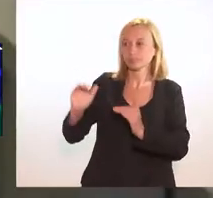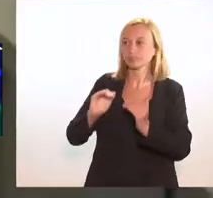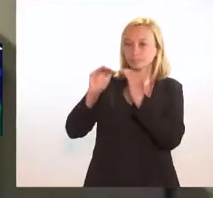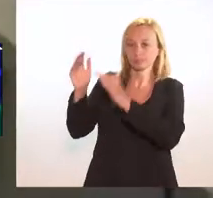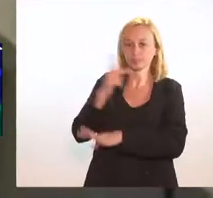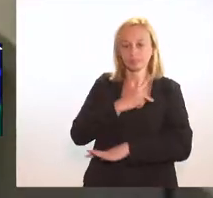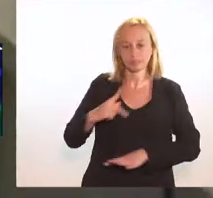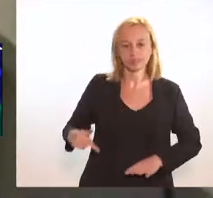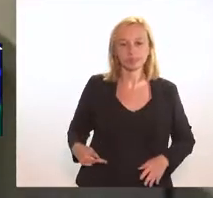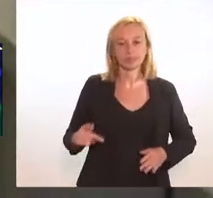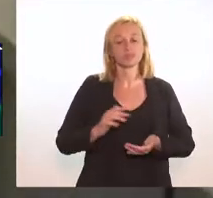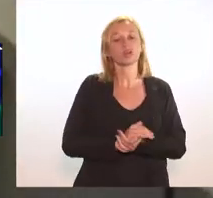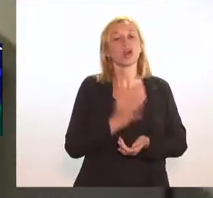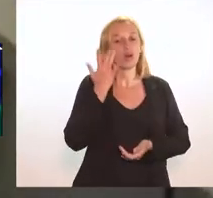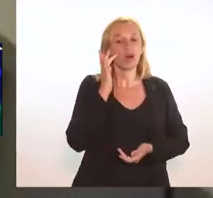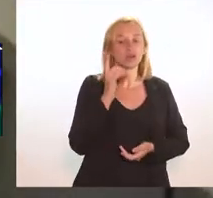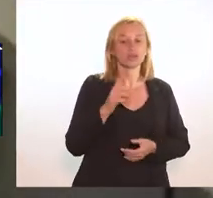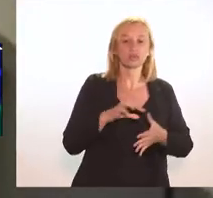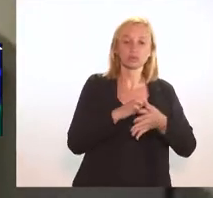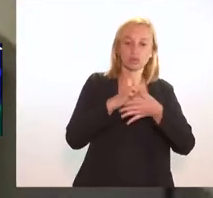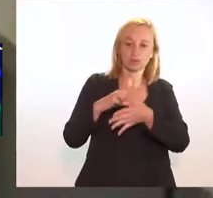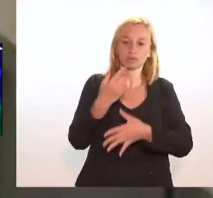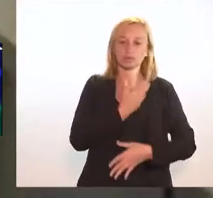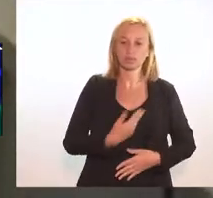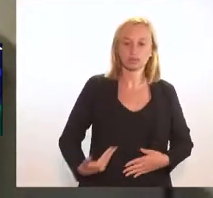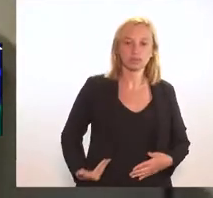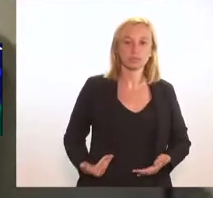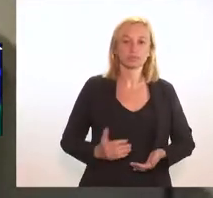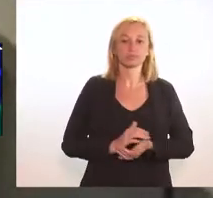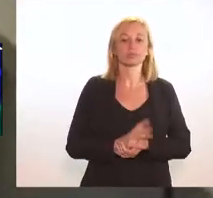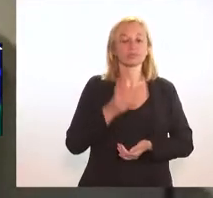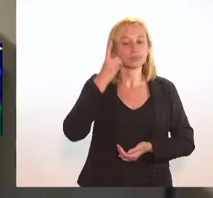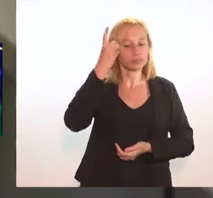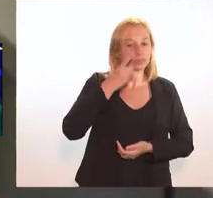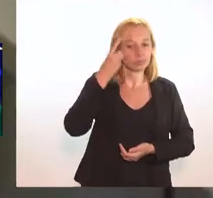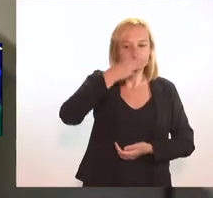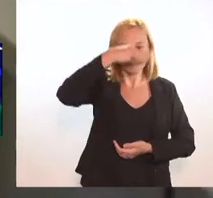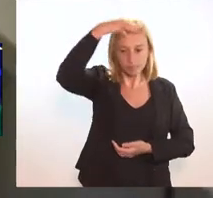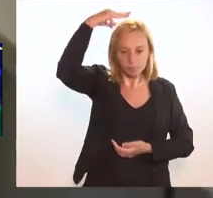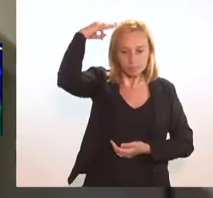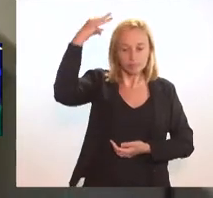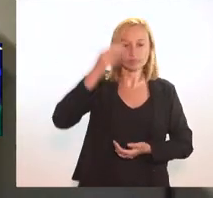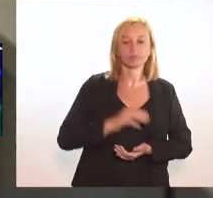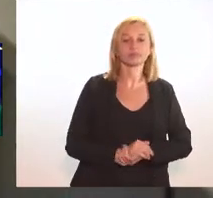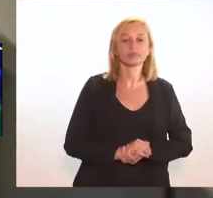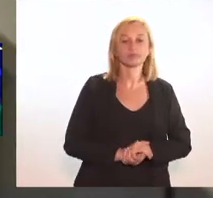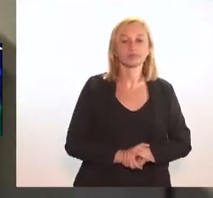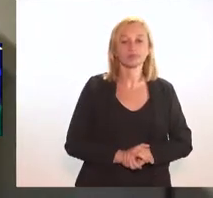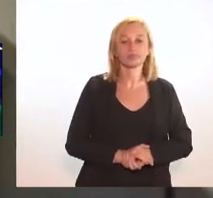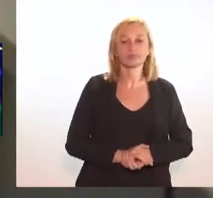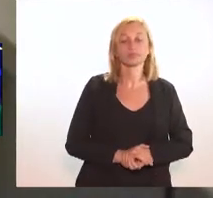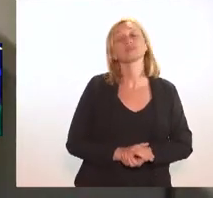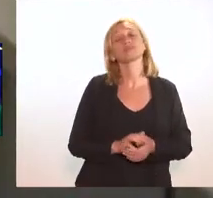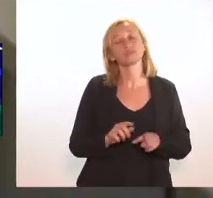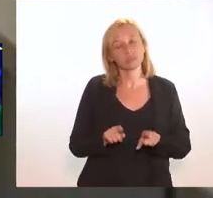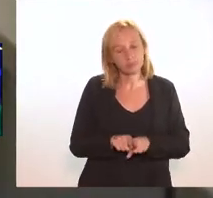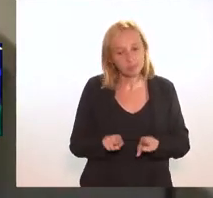mas que o nosso líder de governo, deputado Márcio Pacheco,